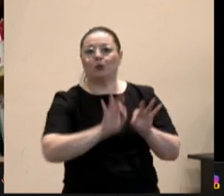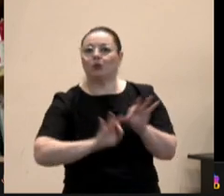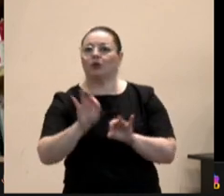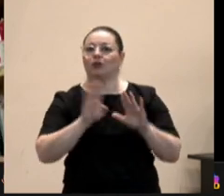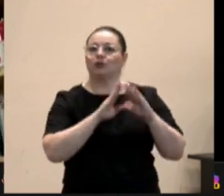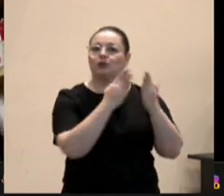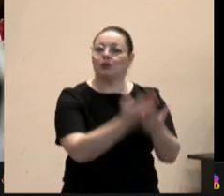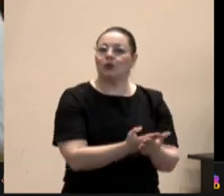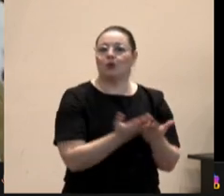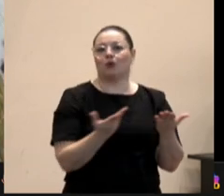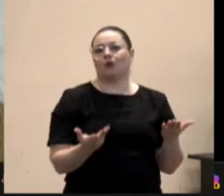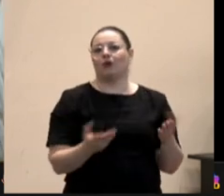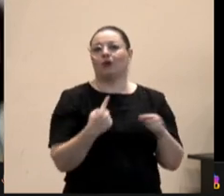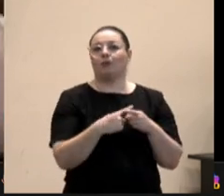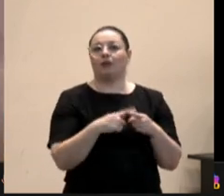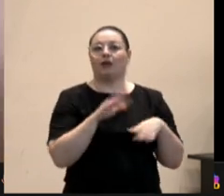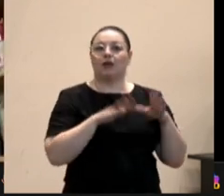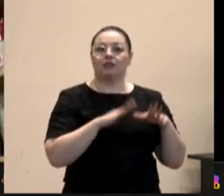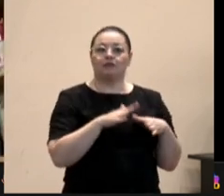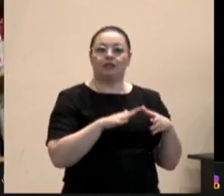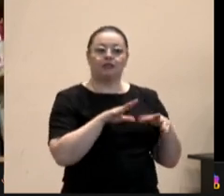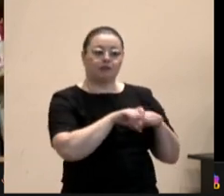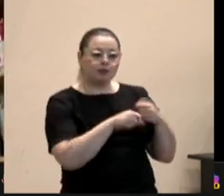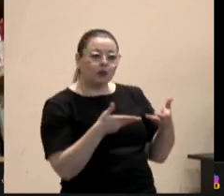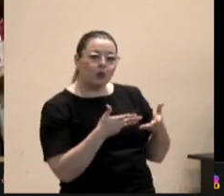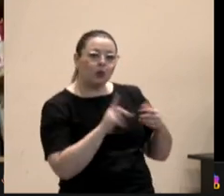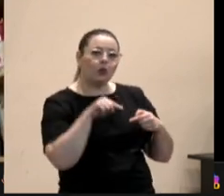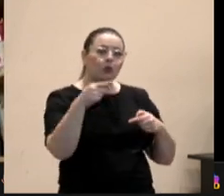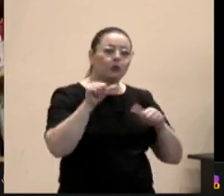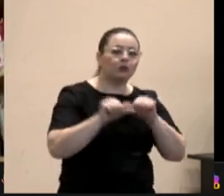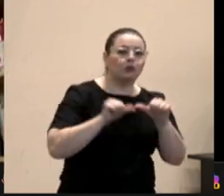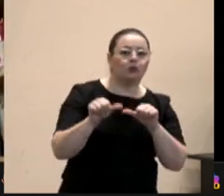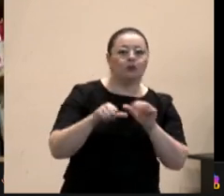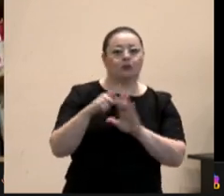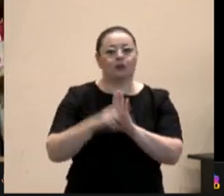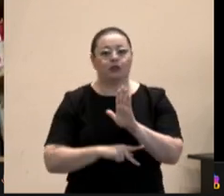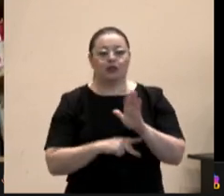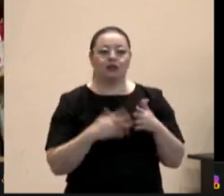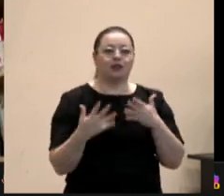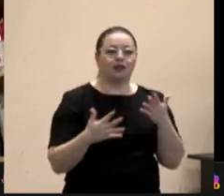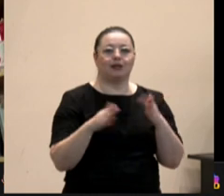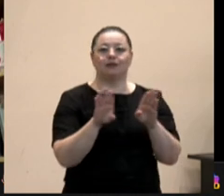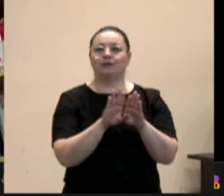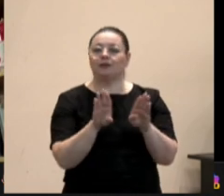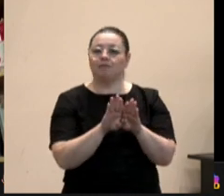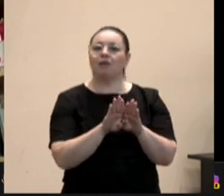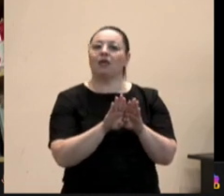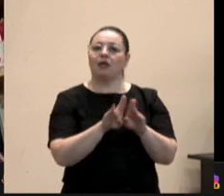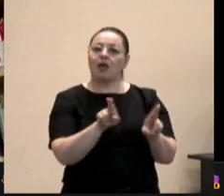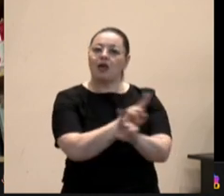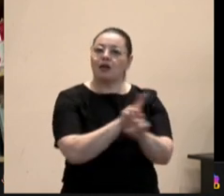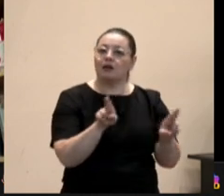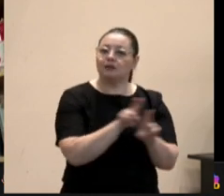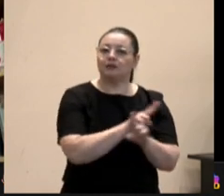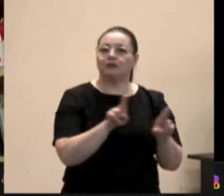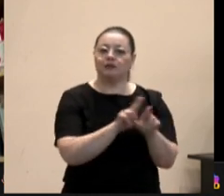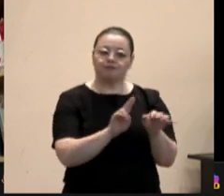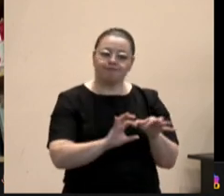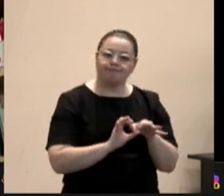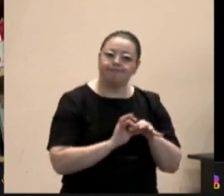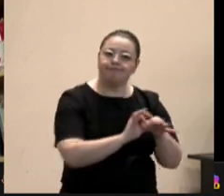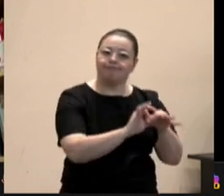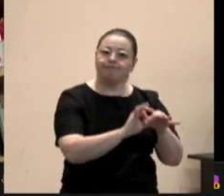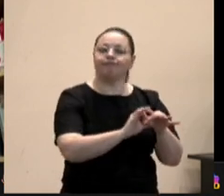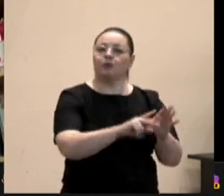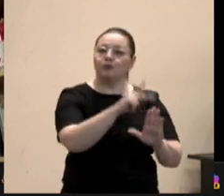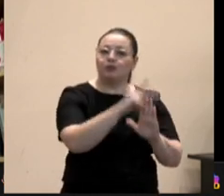faz a formação esse ano que vem pode ser um outro grupo de professores, impacta a relação de pertencimento do desenvolvimento do projeto